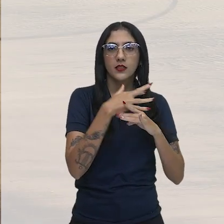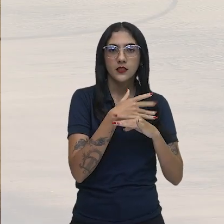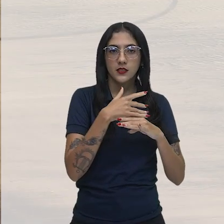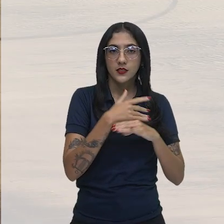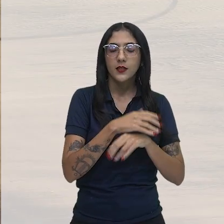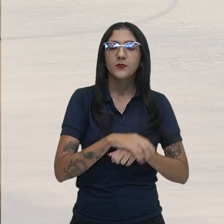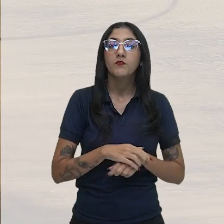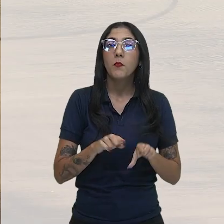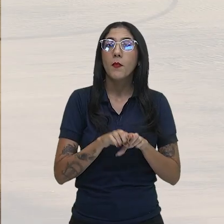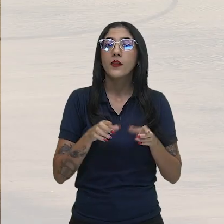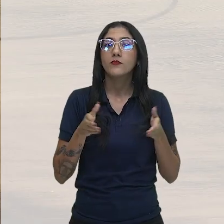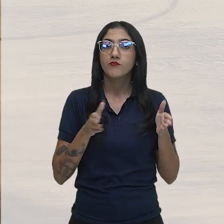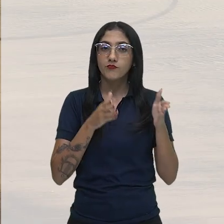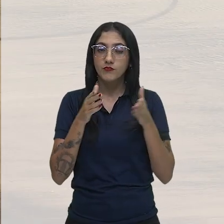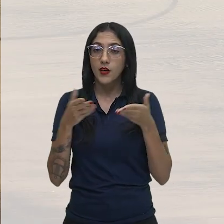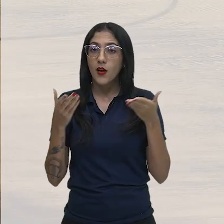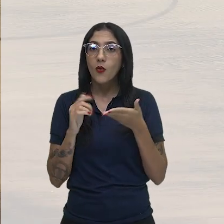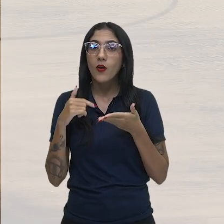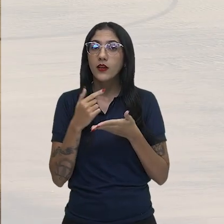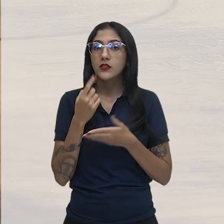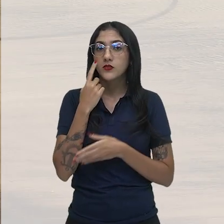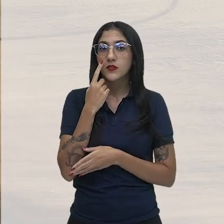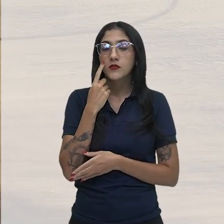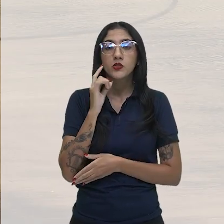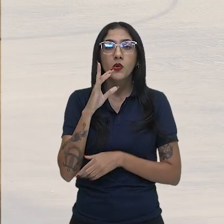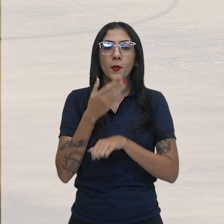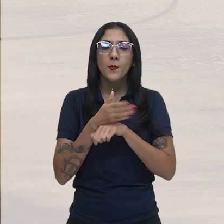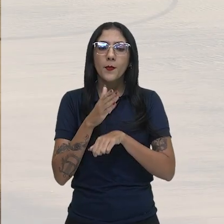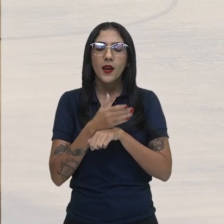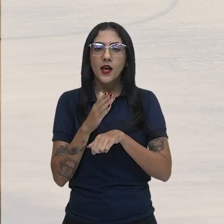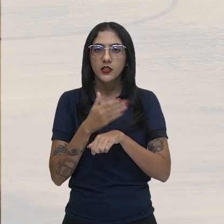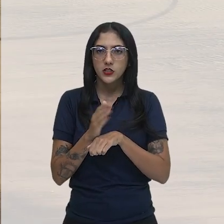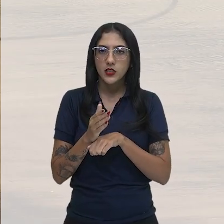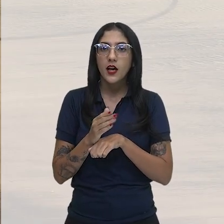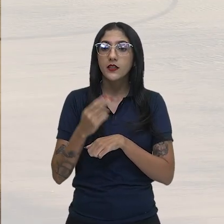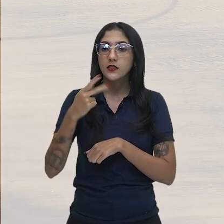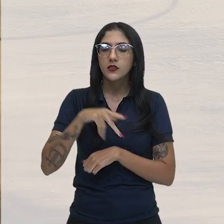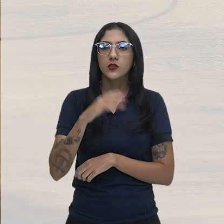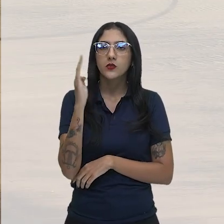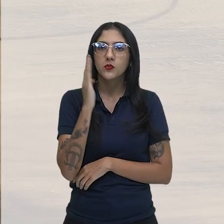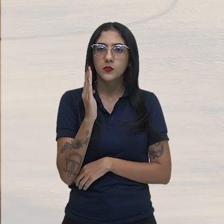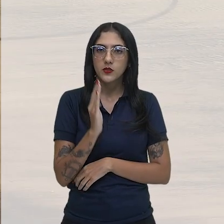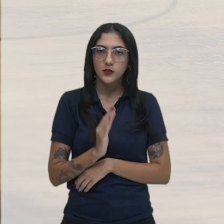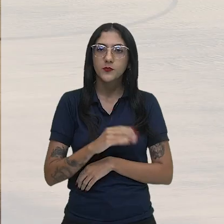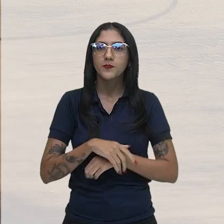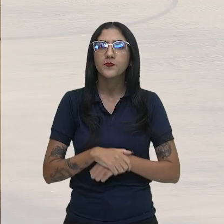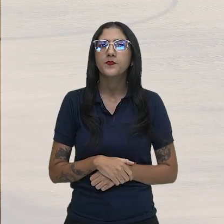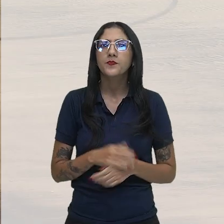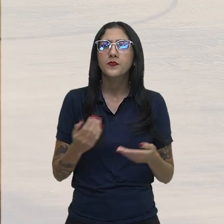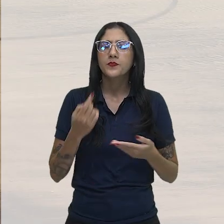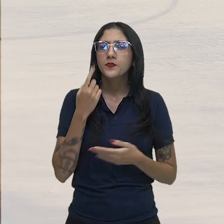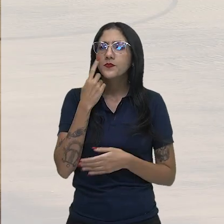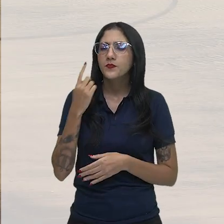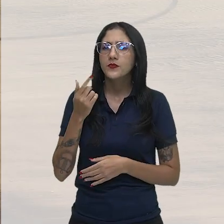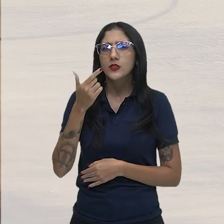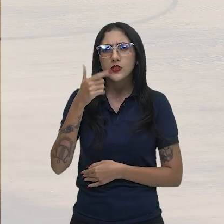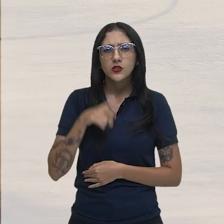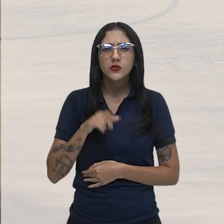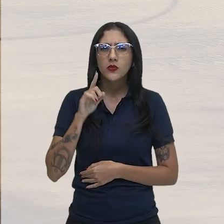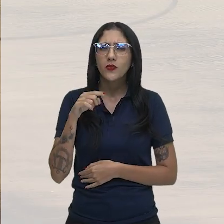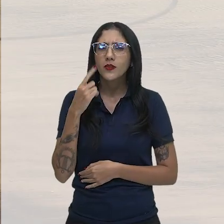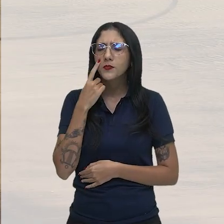momento nós iremos revisar somente as lutas do Brasil, e eu já venho aqui lançando para vocês novamente